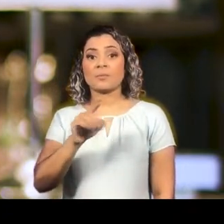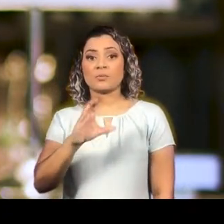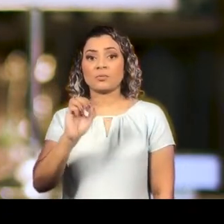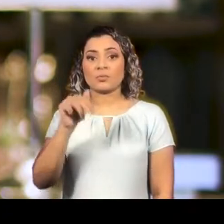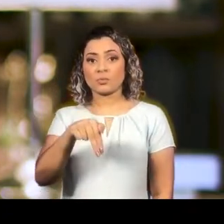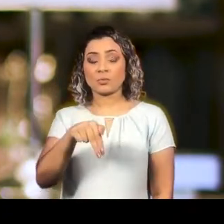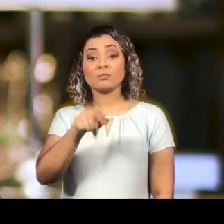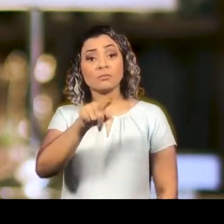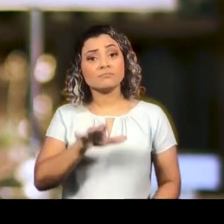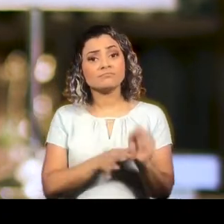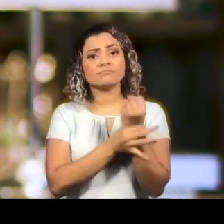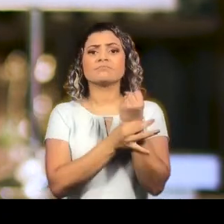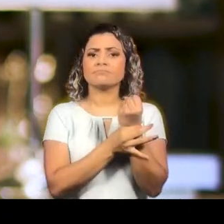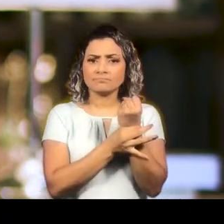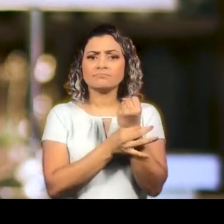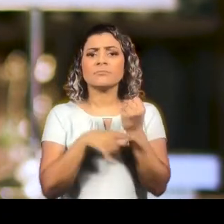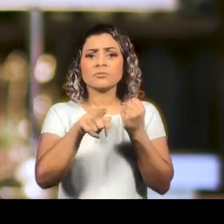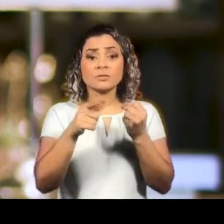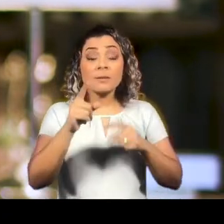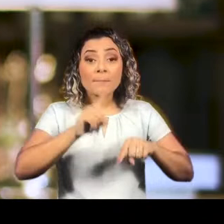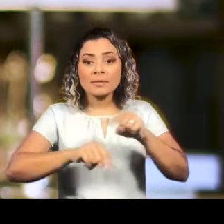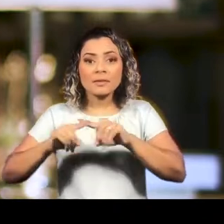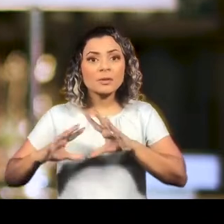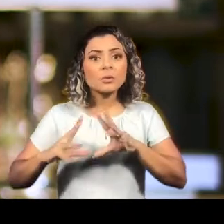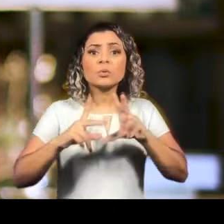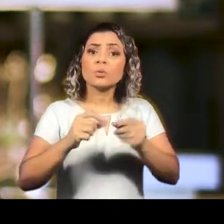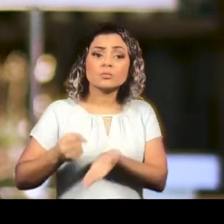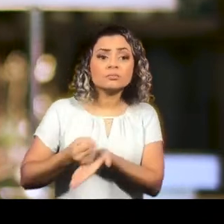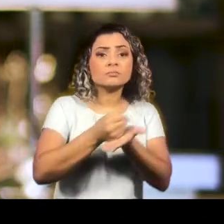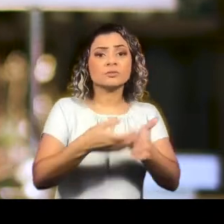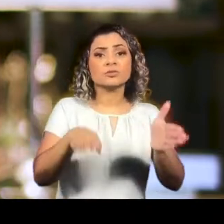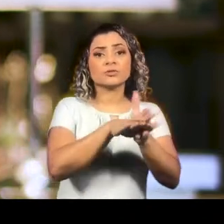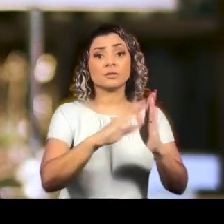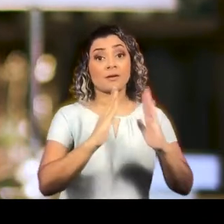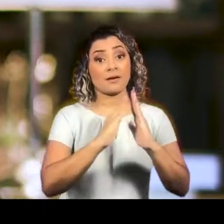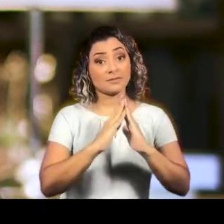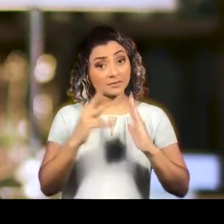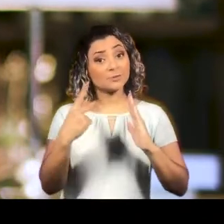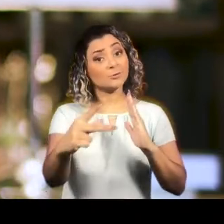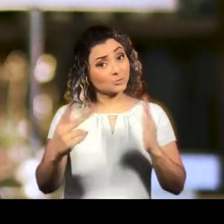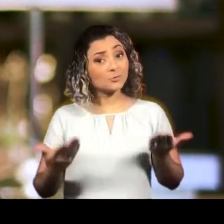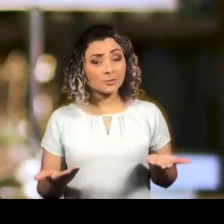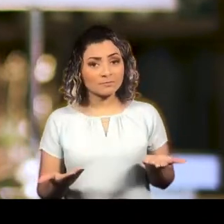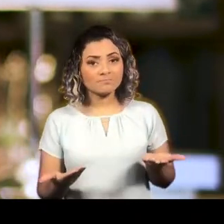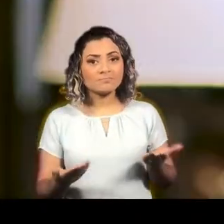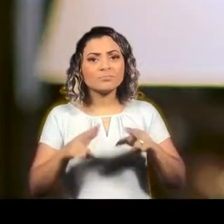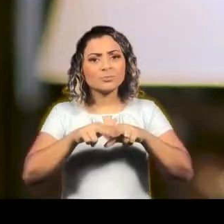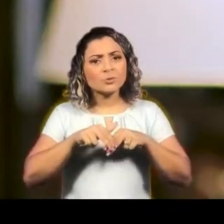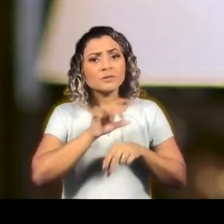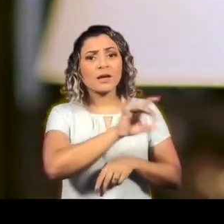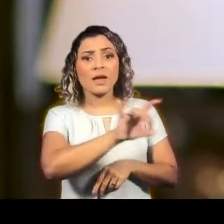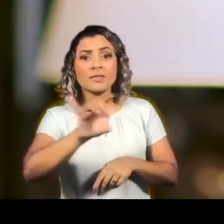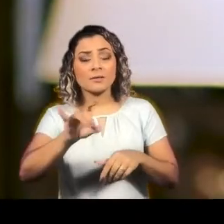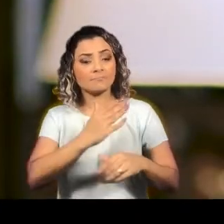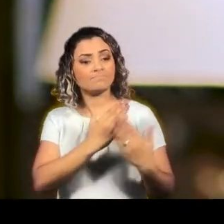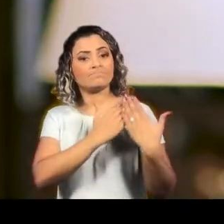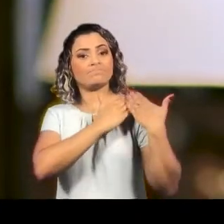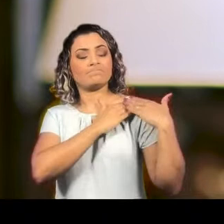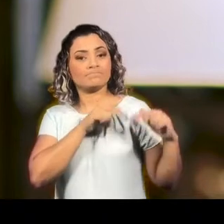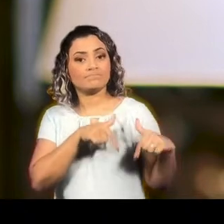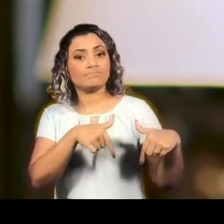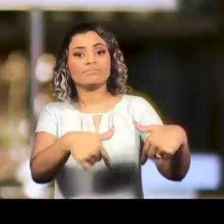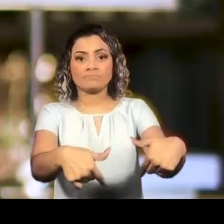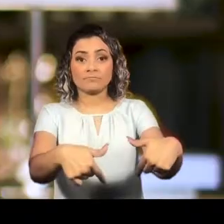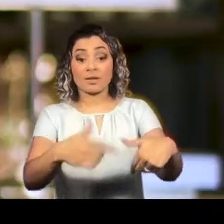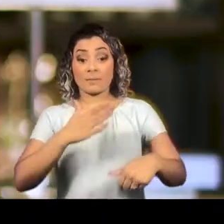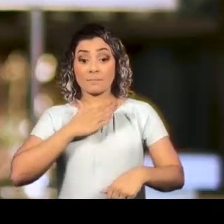ultrafarma.com. É muito mais seguro. Você recebe tudo o que precisa aí na sua casa. Cada um tem que